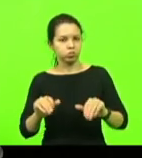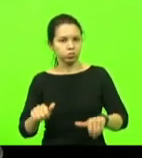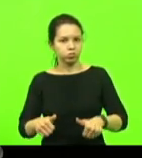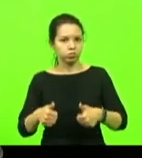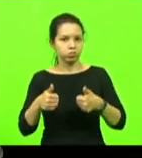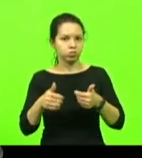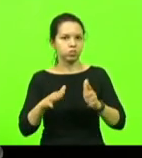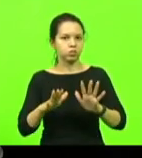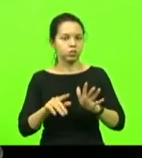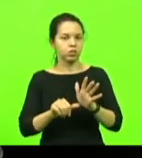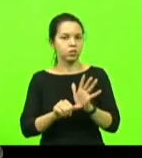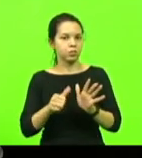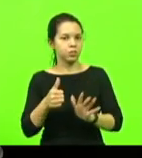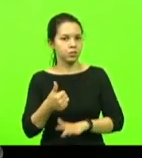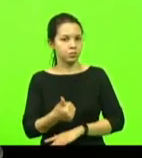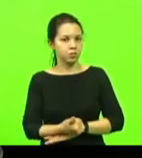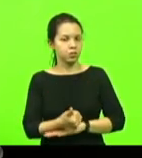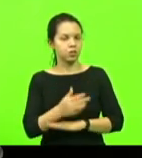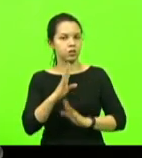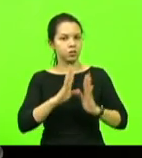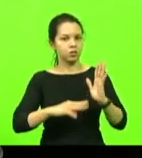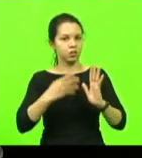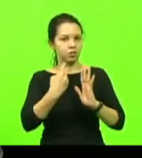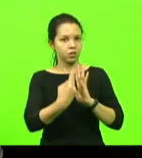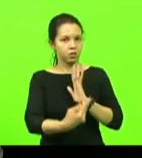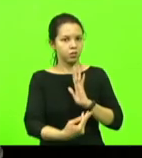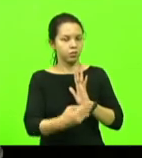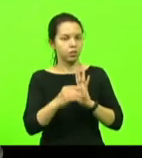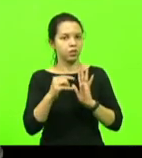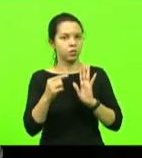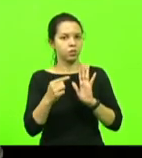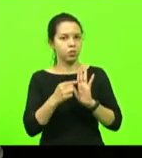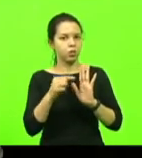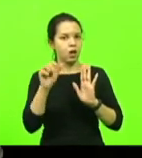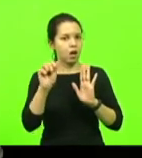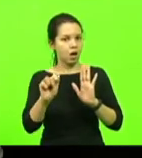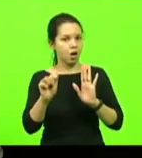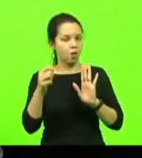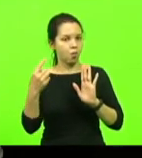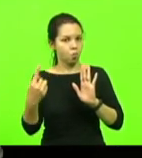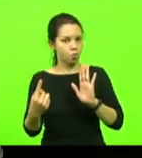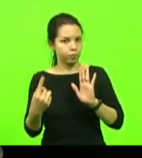essa primeira tabela do item A1, de